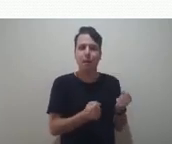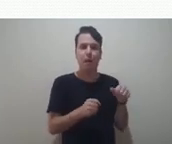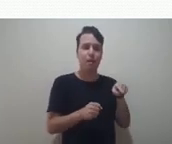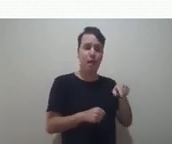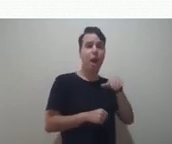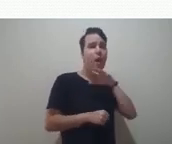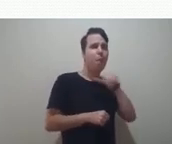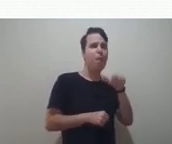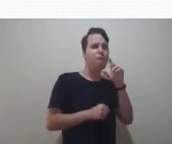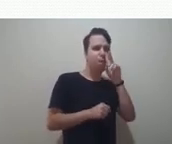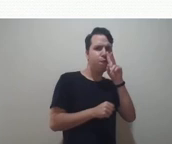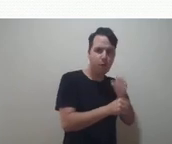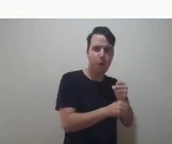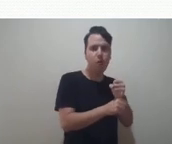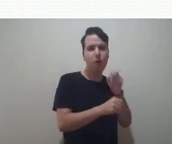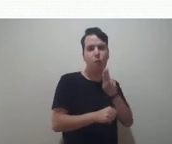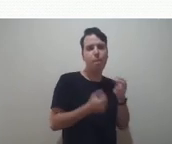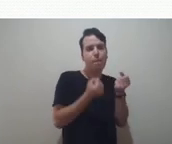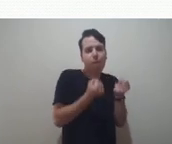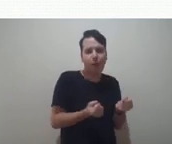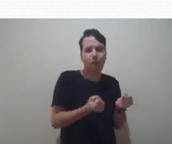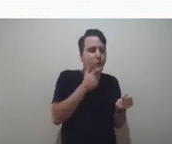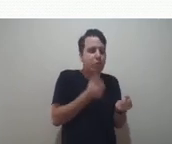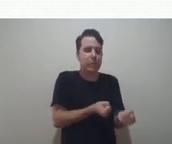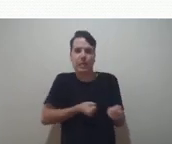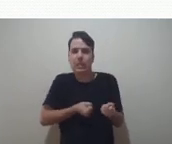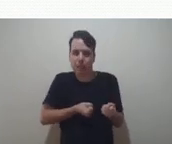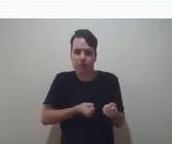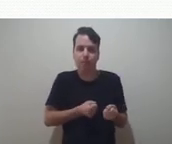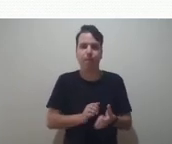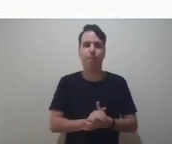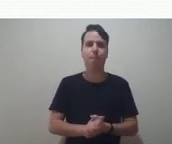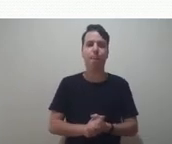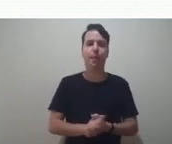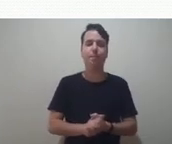usam correntes mais pesadas para segurar esses animais.